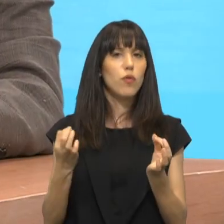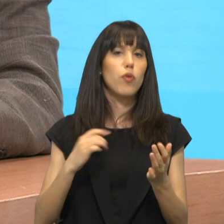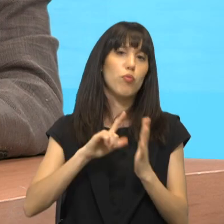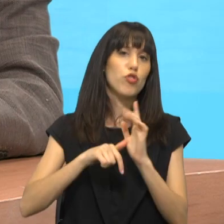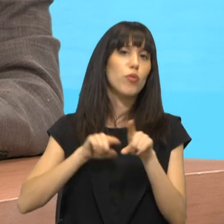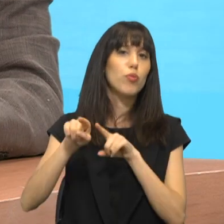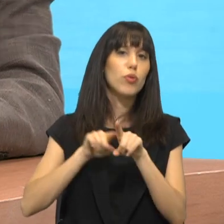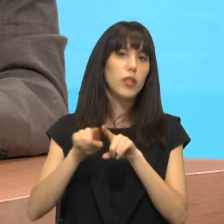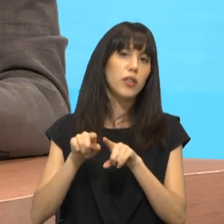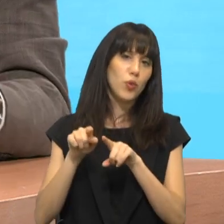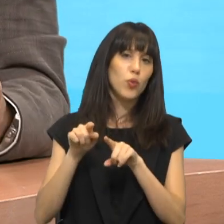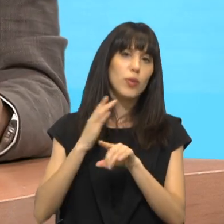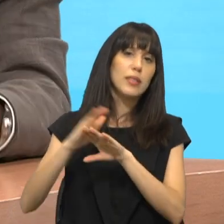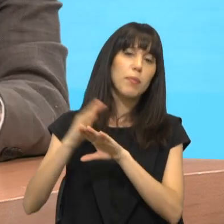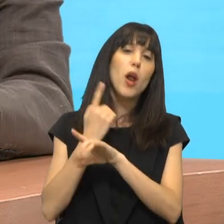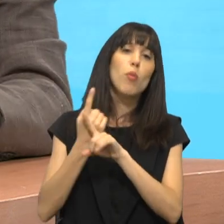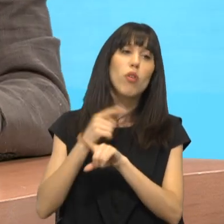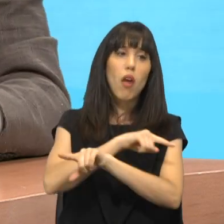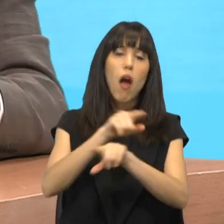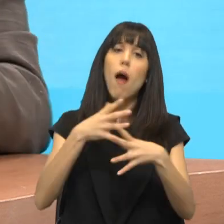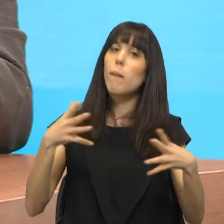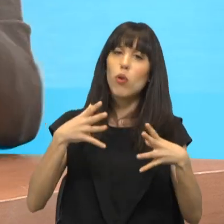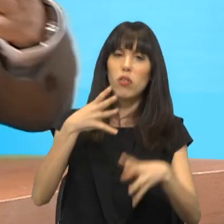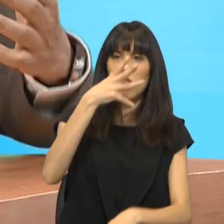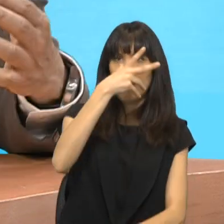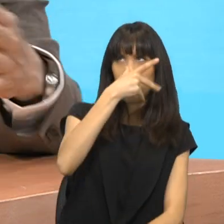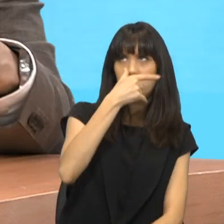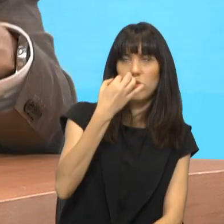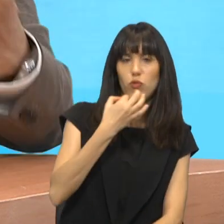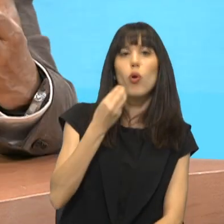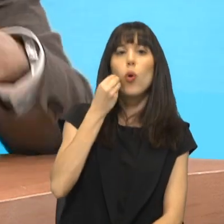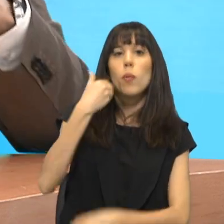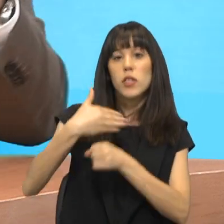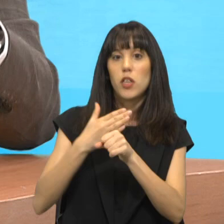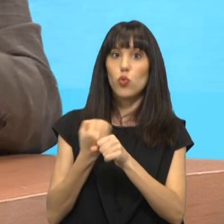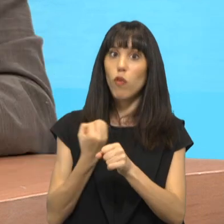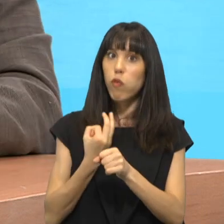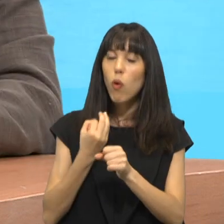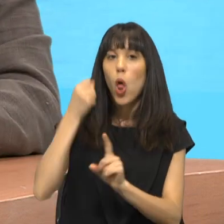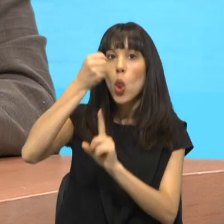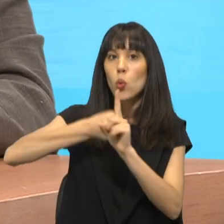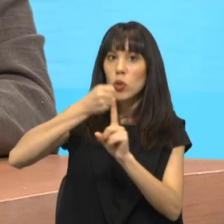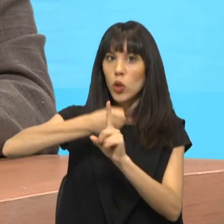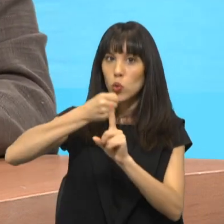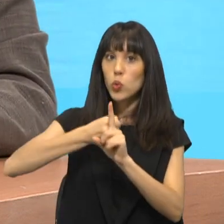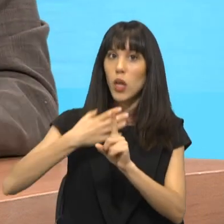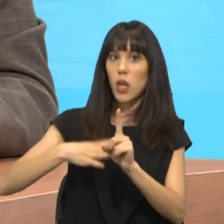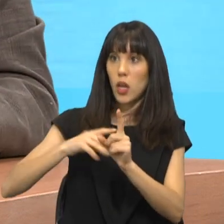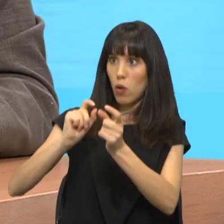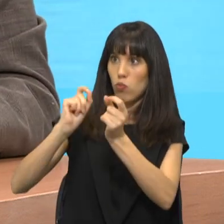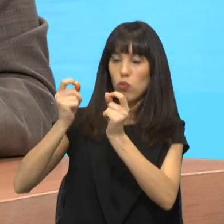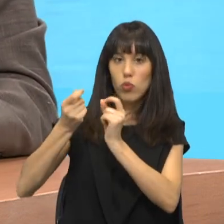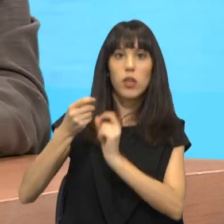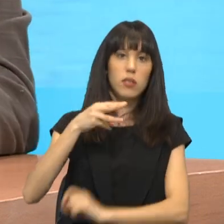político marcelista, já a desilusão com aquilo que os setores que se tinham empenhado e que esperavam da renovação que